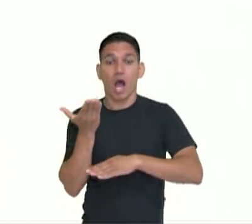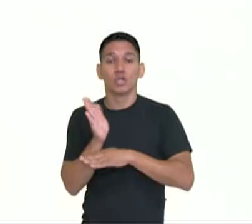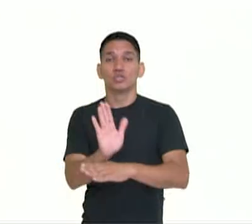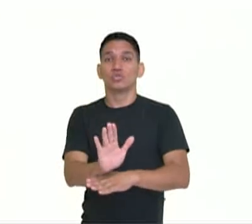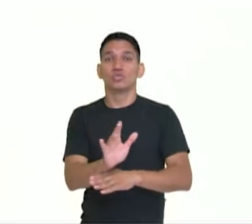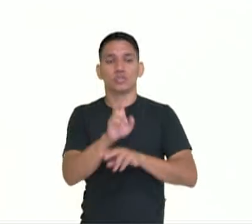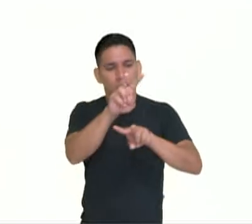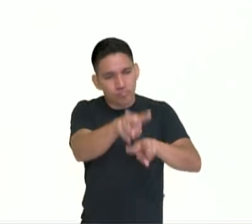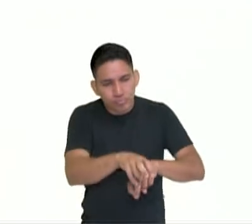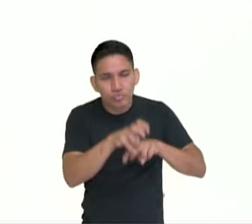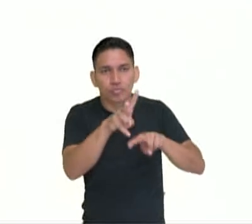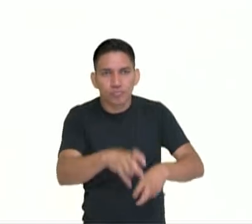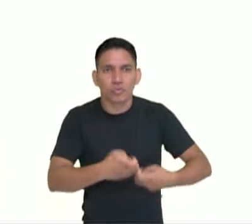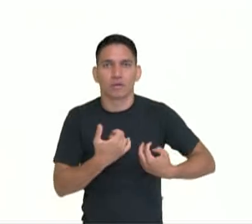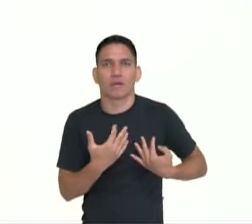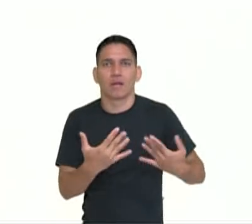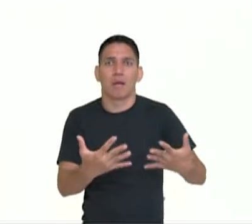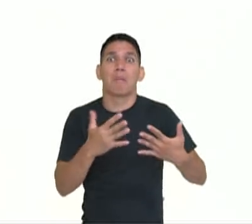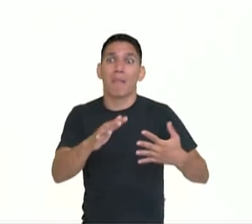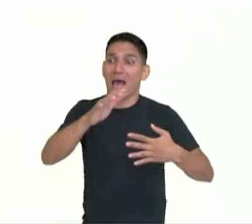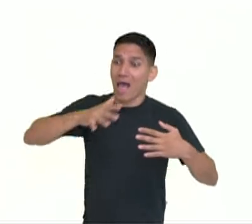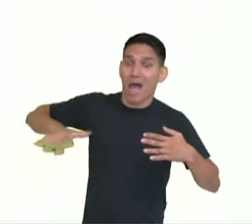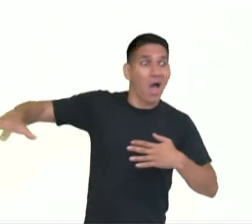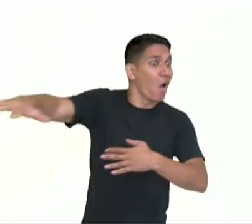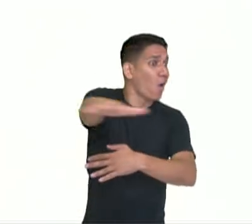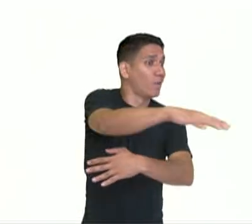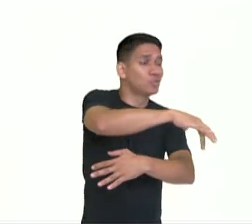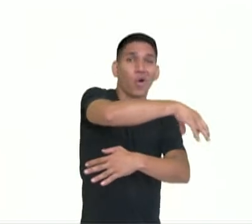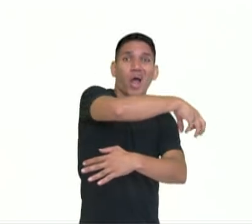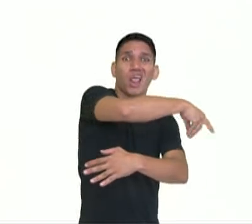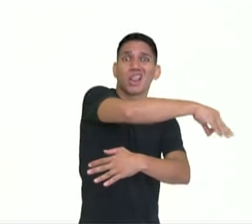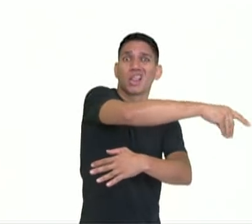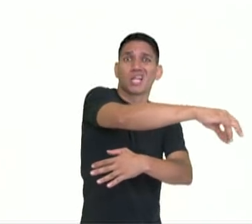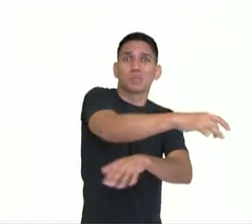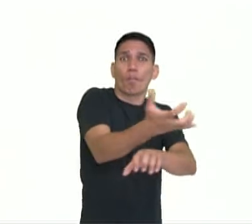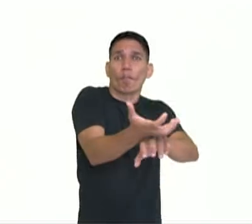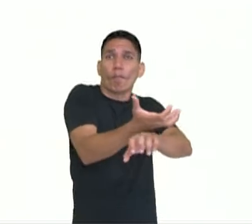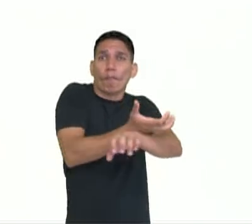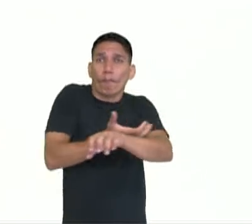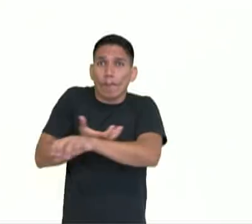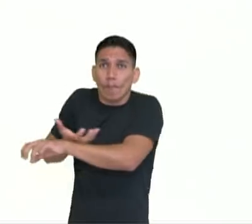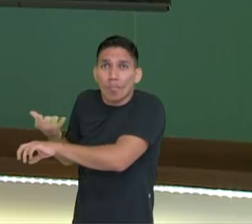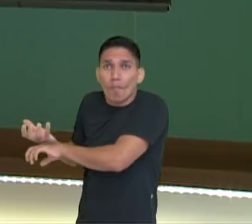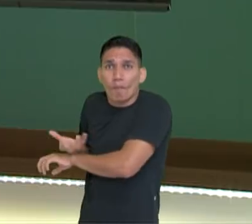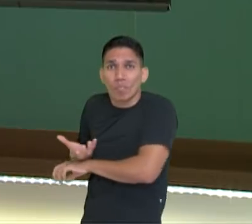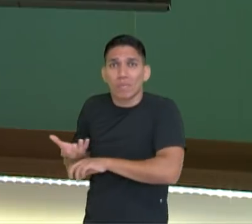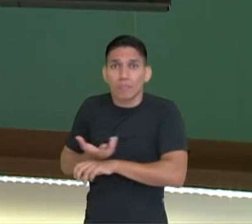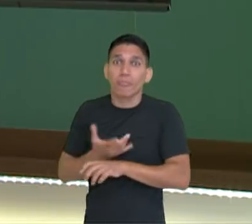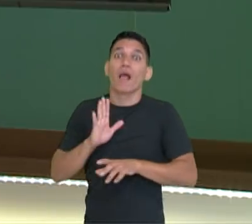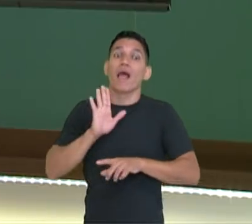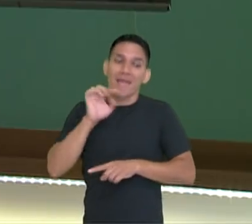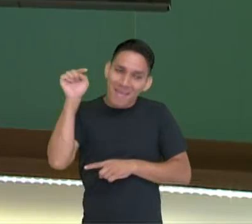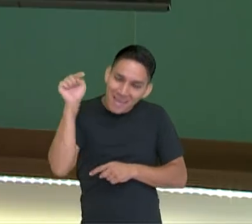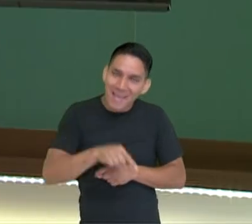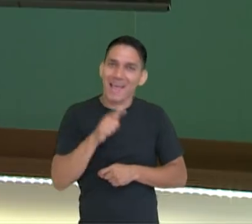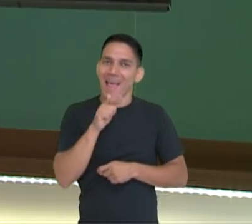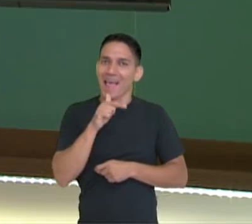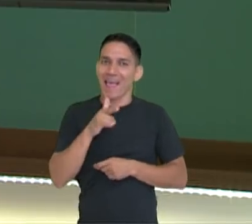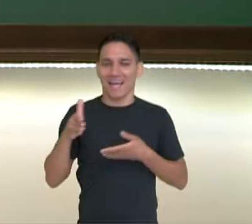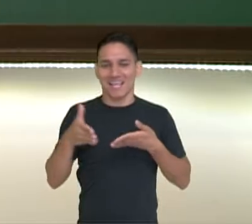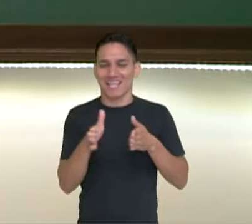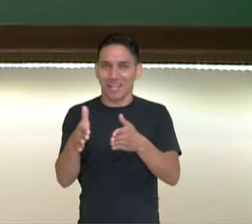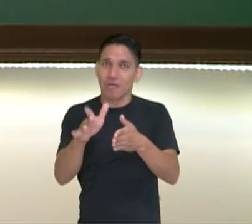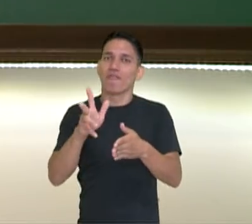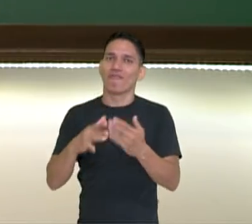só que eles estão, ao redor deles, é tudo deserto. Tá? É ao redor do rio. Esses rios aí vão garantir o desenvolvimento